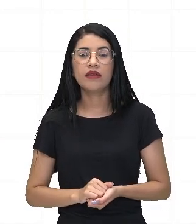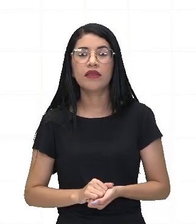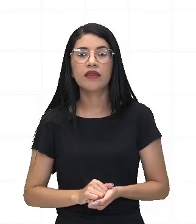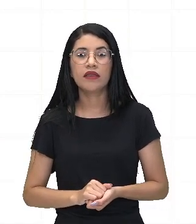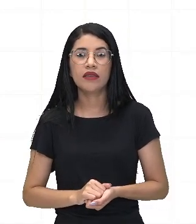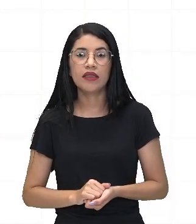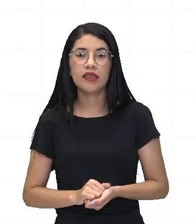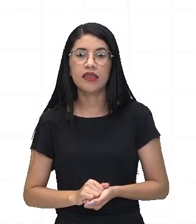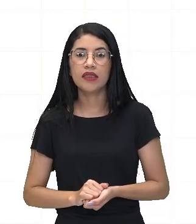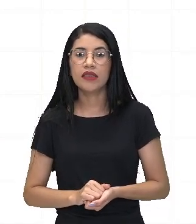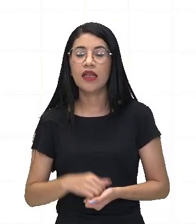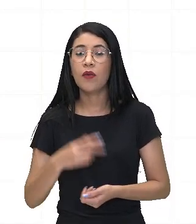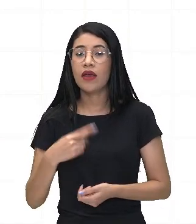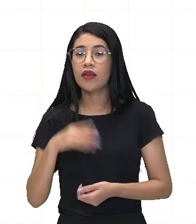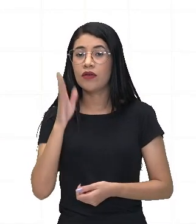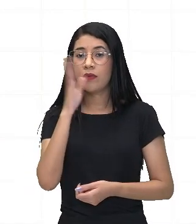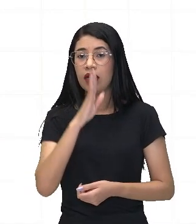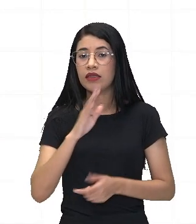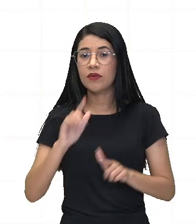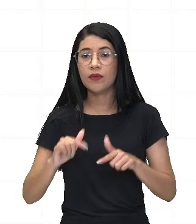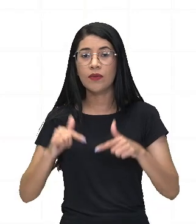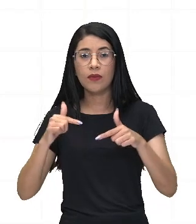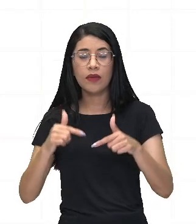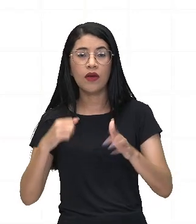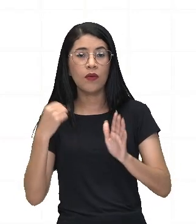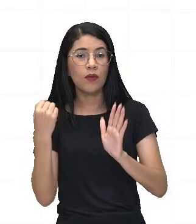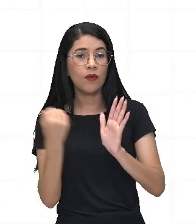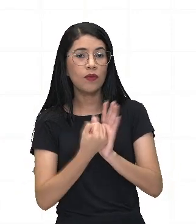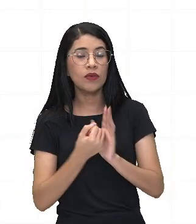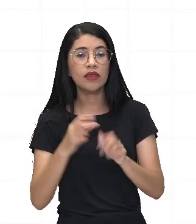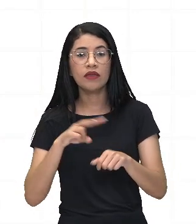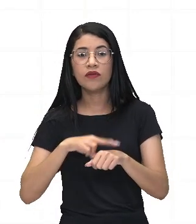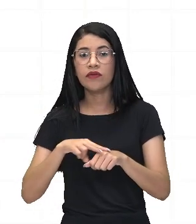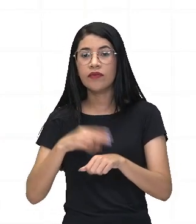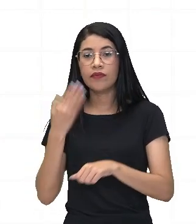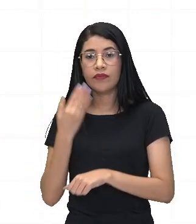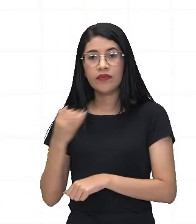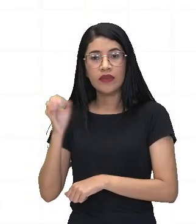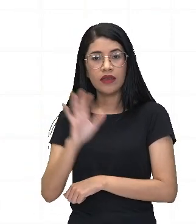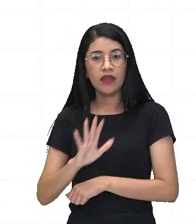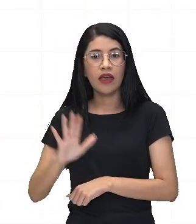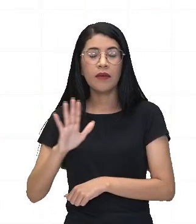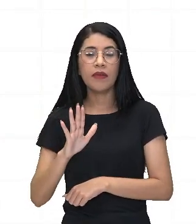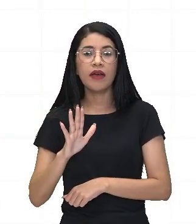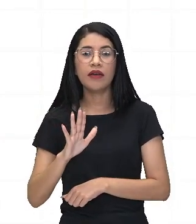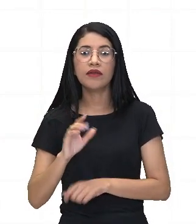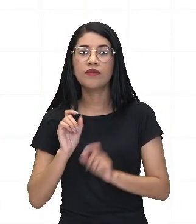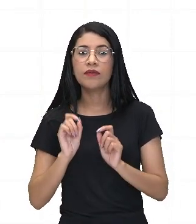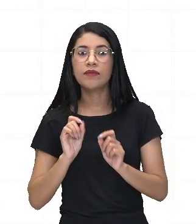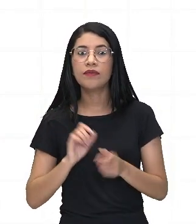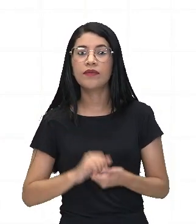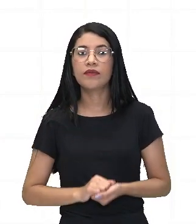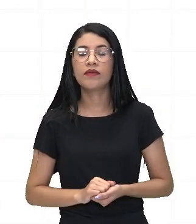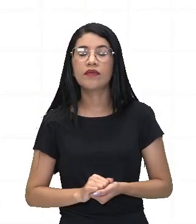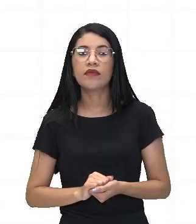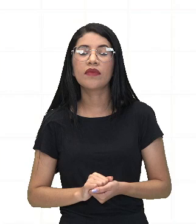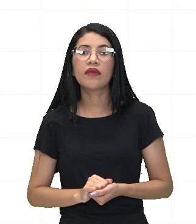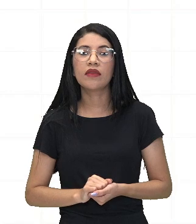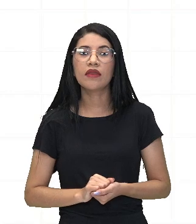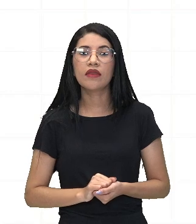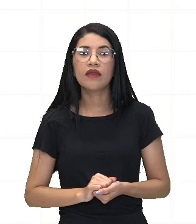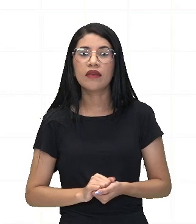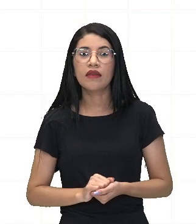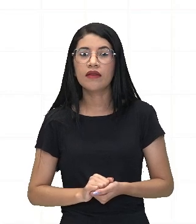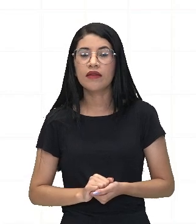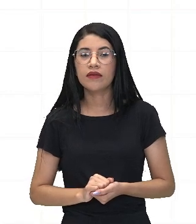o certificado Selo Verde, tá? Que é esse certificado que vocês estão vendo na tela de vocês,